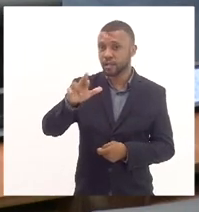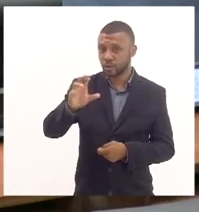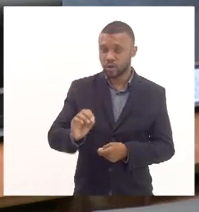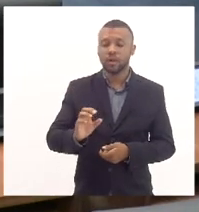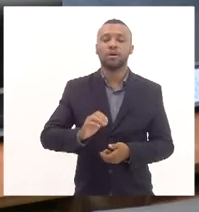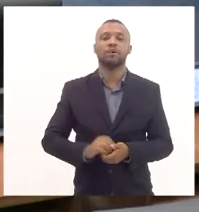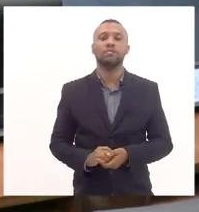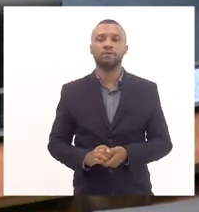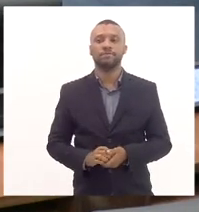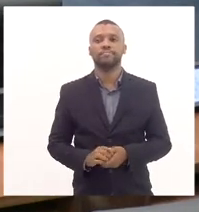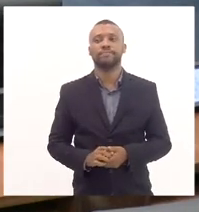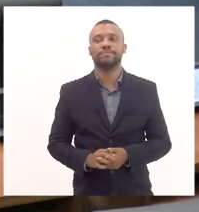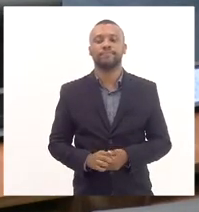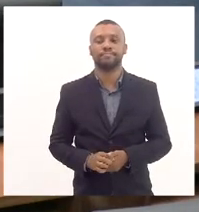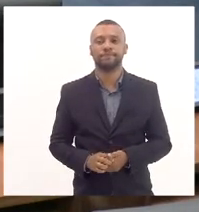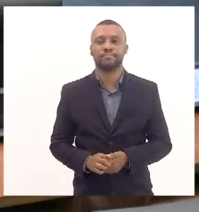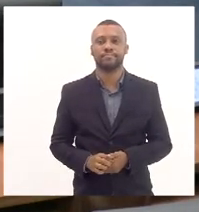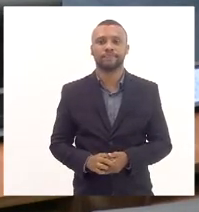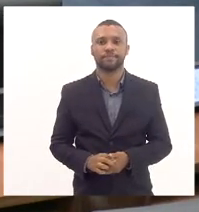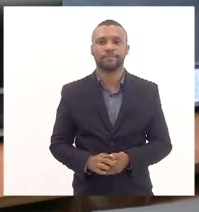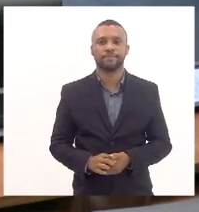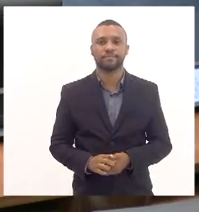E aí